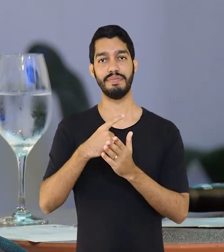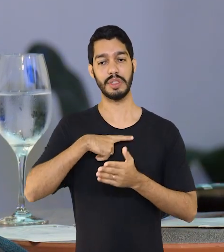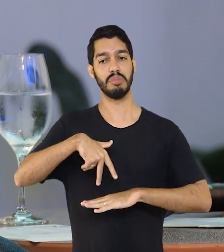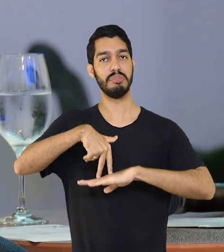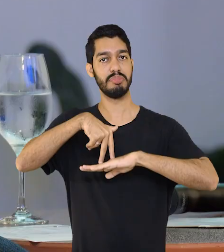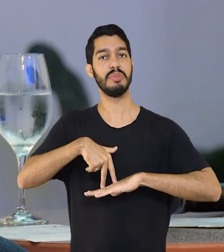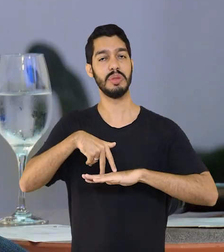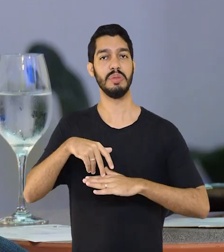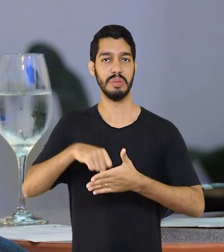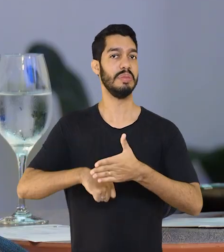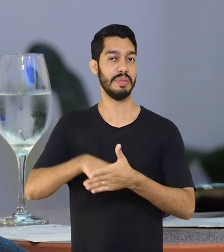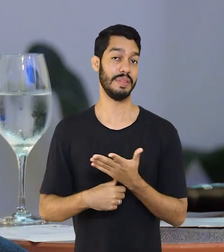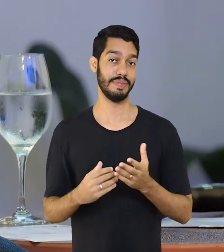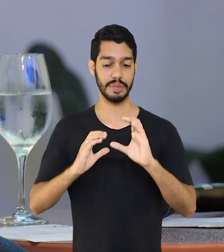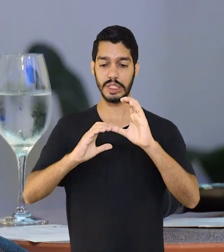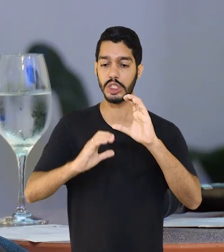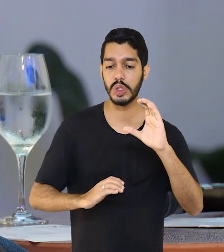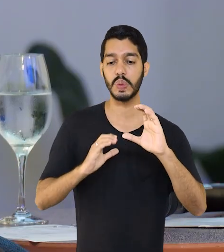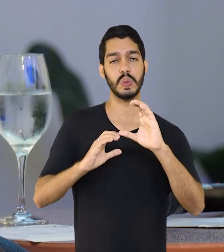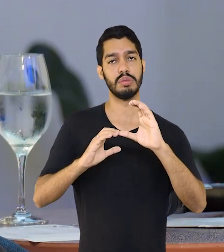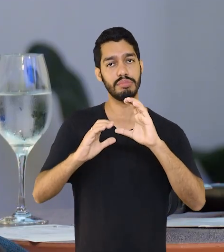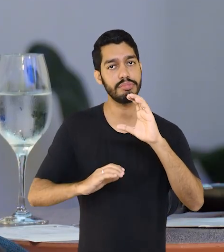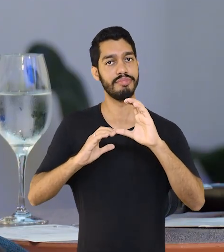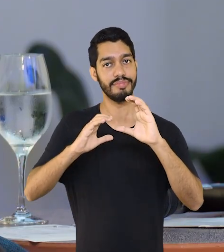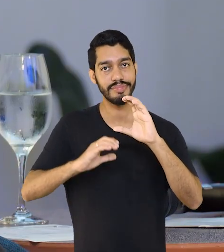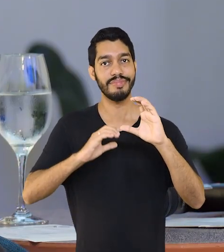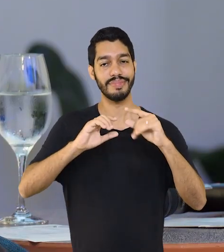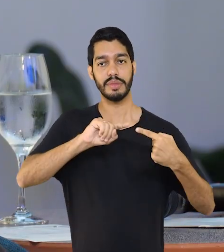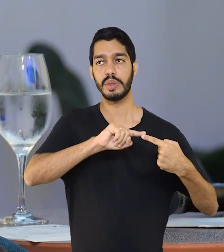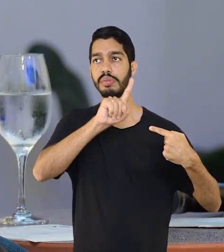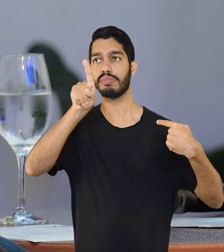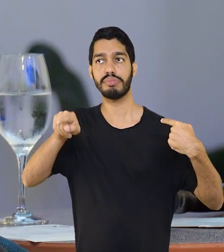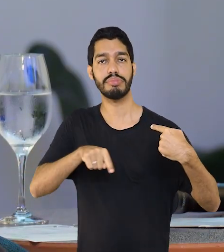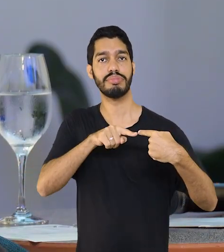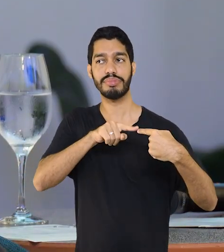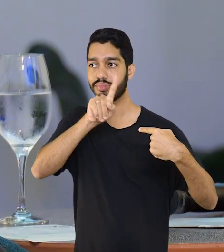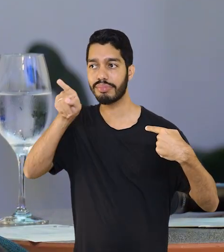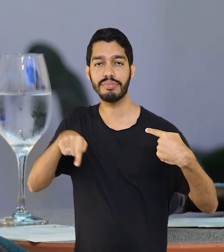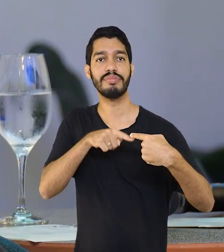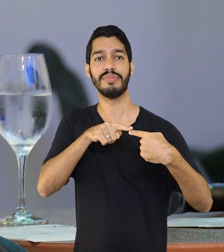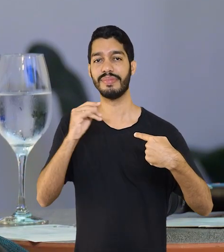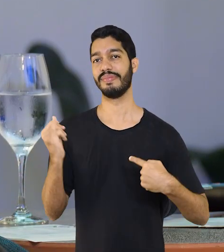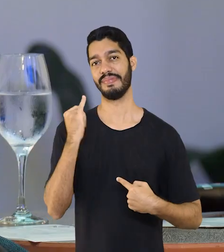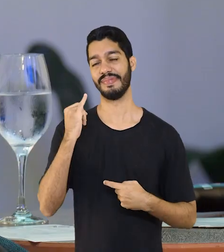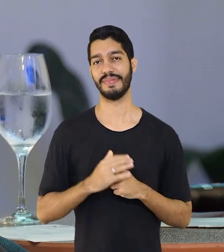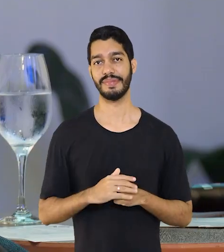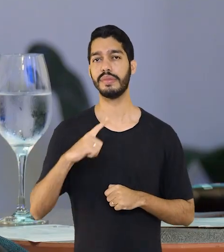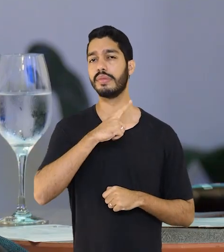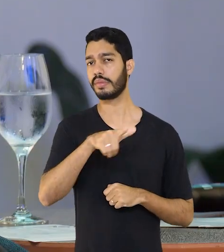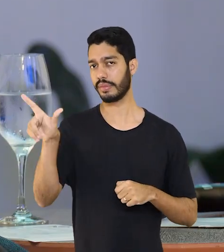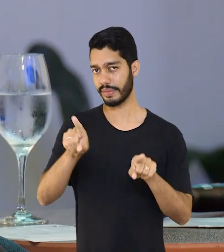de resiliência. Então, eu acho que esse ciclo virtuoso ele é muito, muito importante. Ainda tem um outro fator também